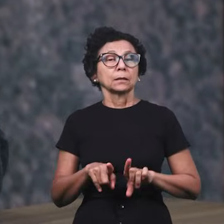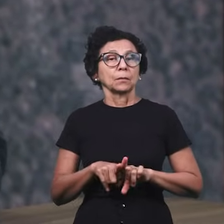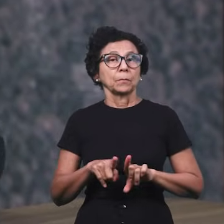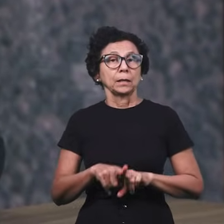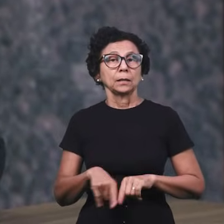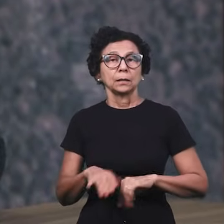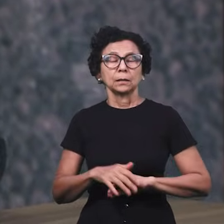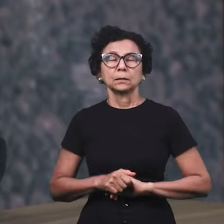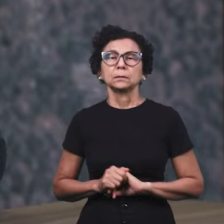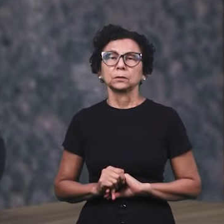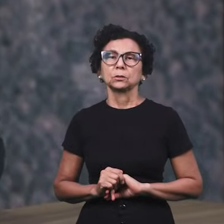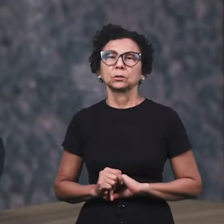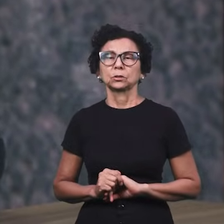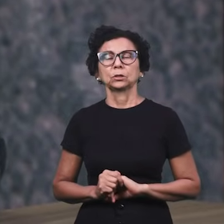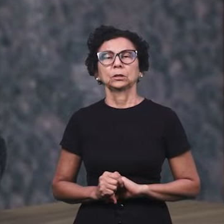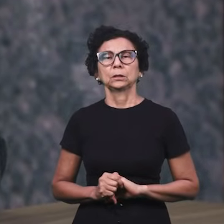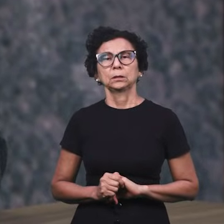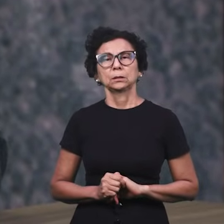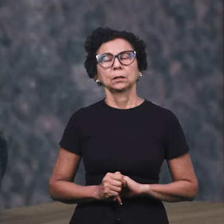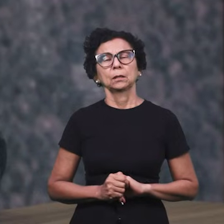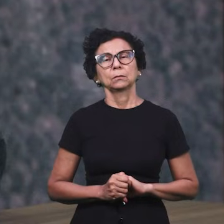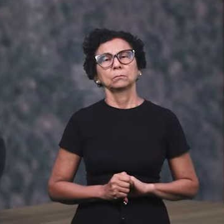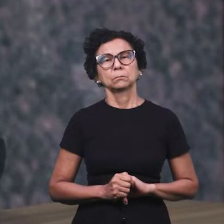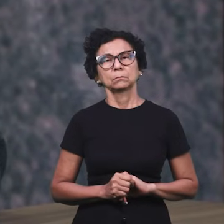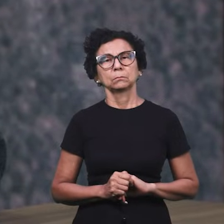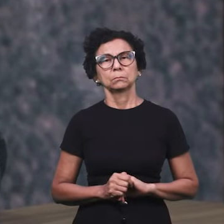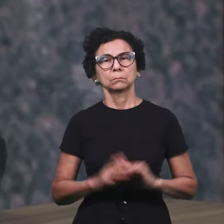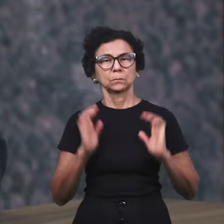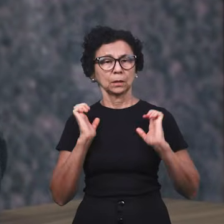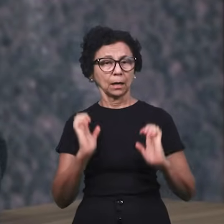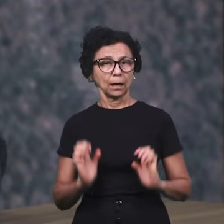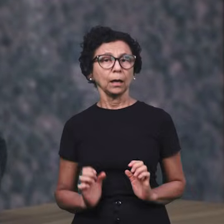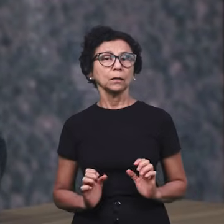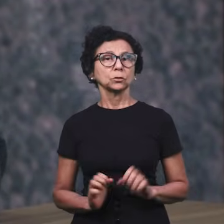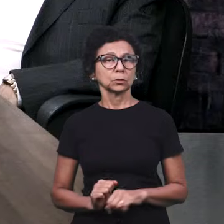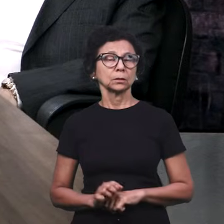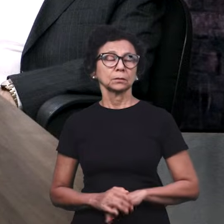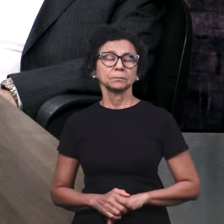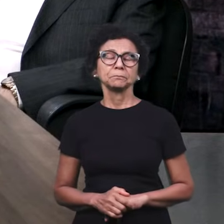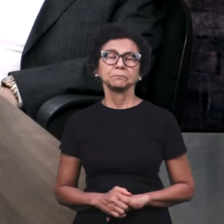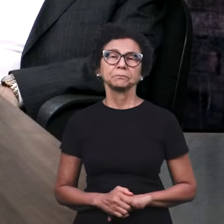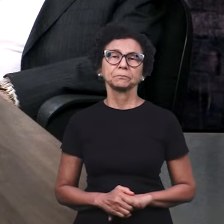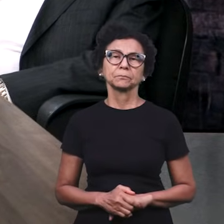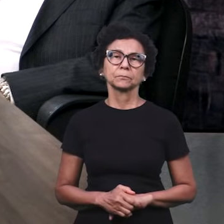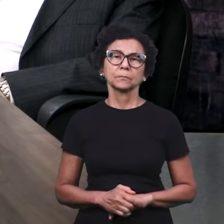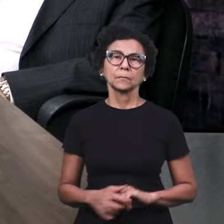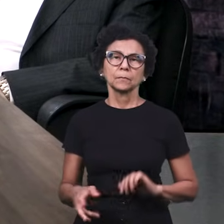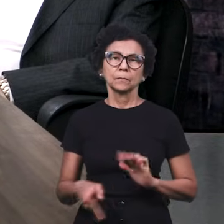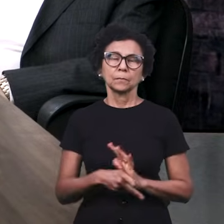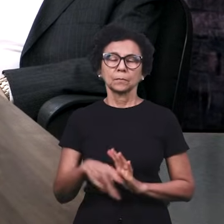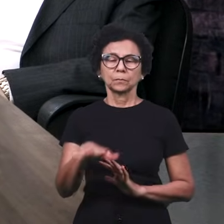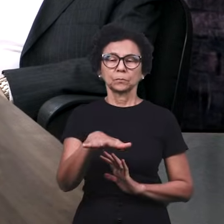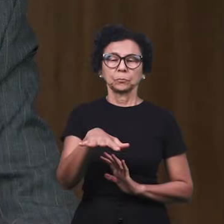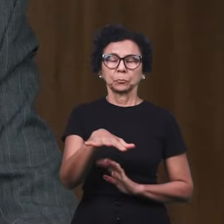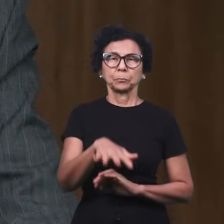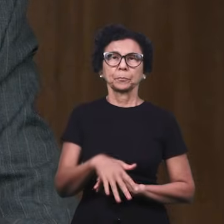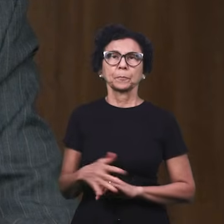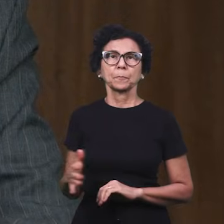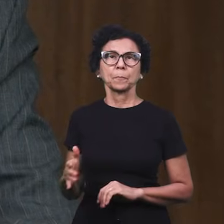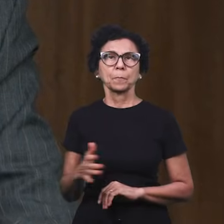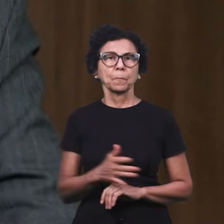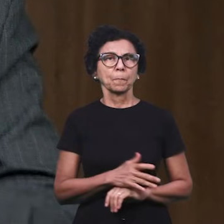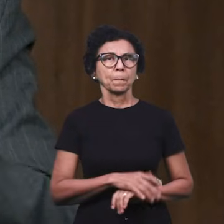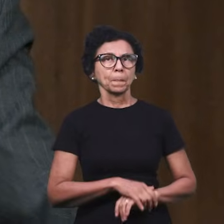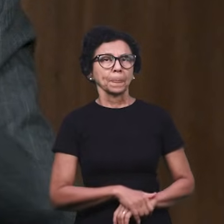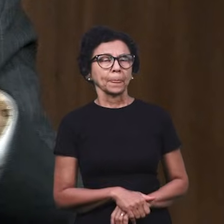um fundamento ético para a colonização naquela região. Pastor Serlon, essa